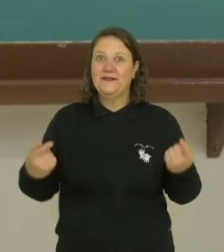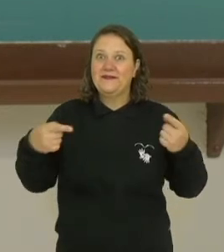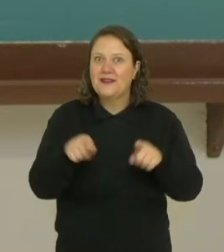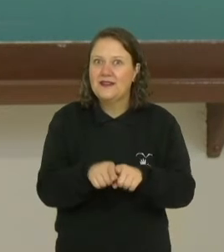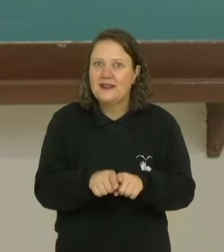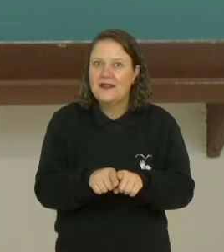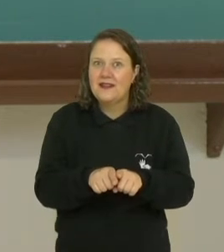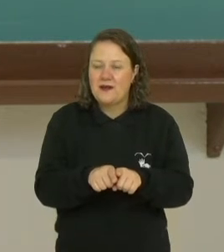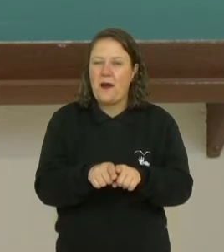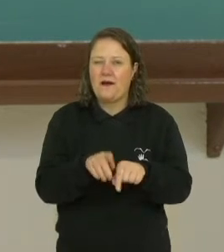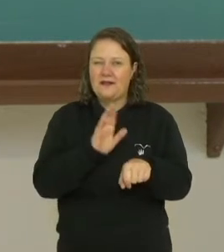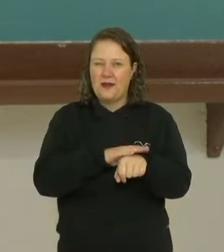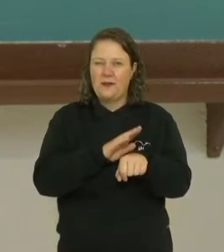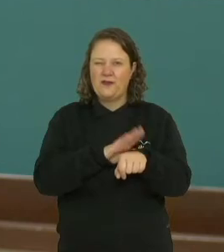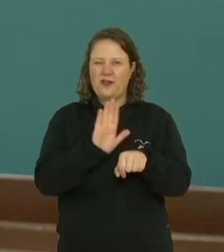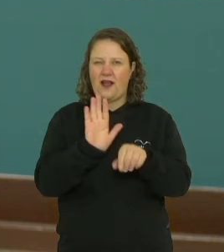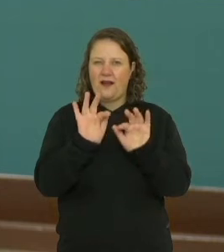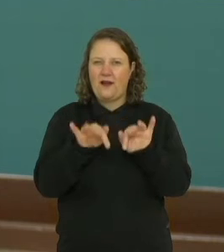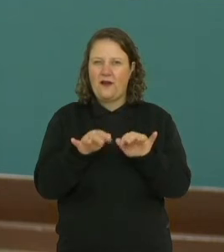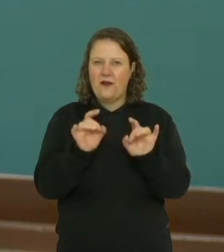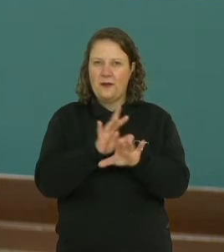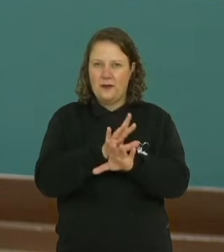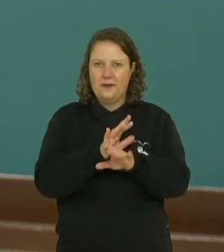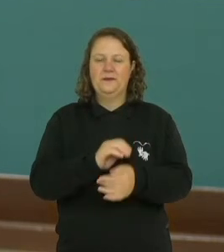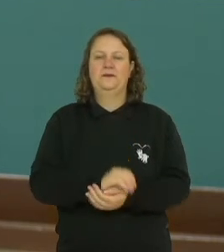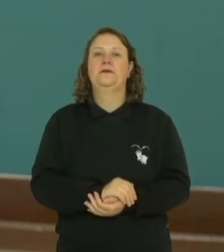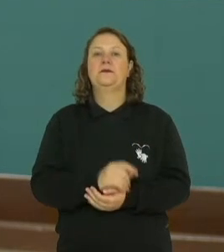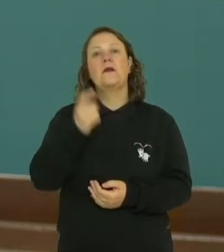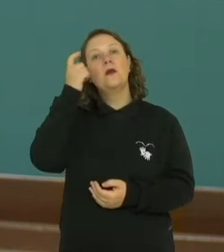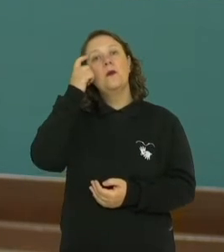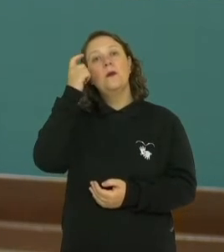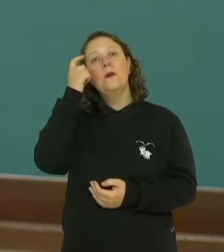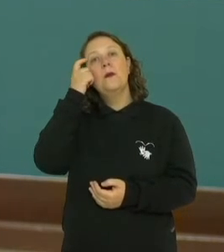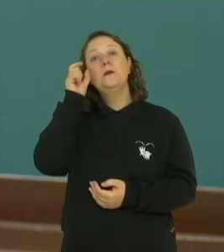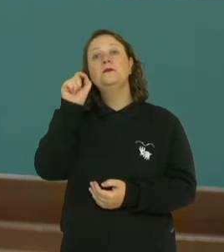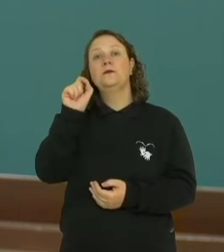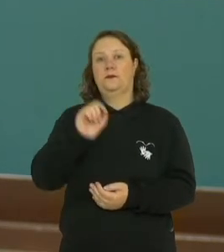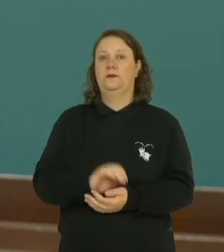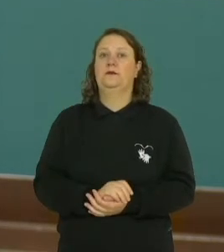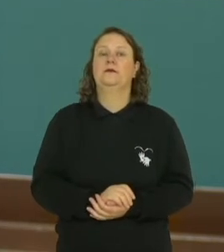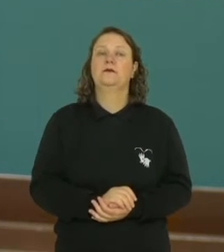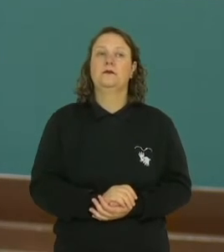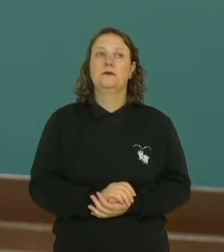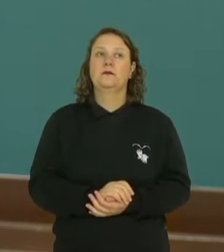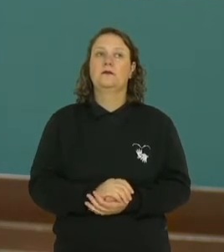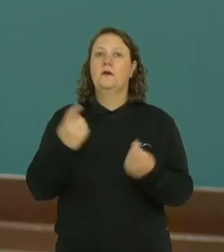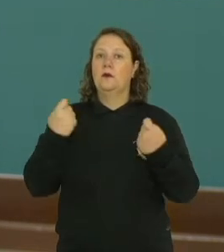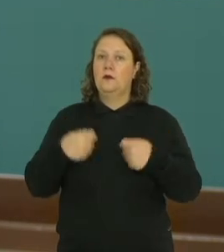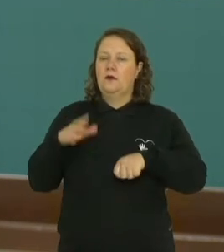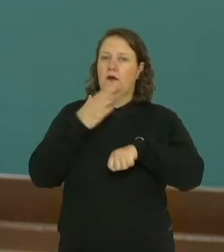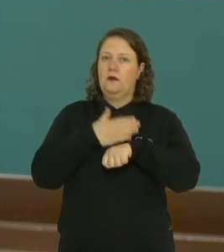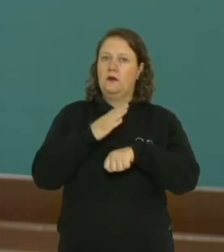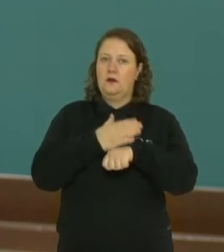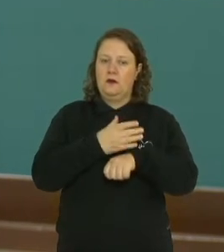Voltando, tempo esgotado para você, vamos conferir então o seu raciocínio. Então, nós temos que calcular aqui os